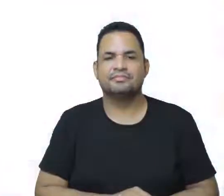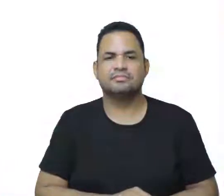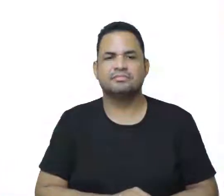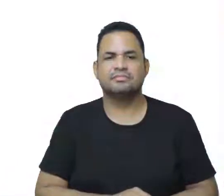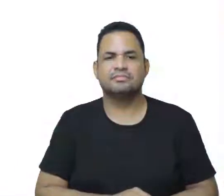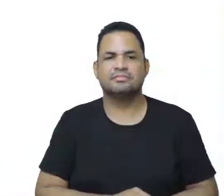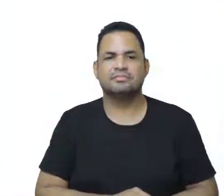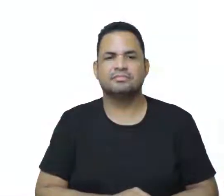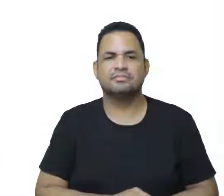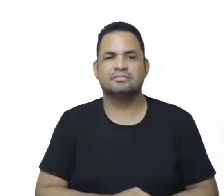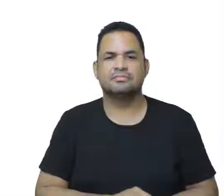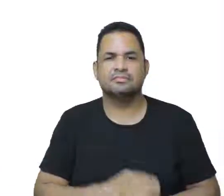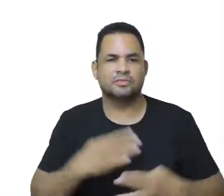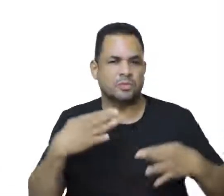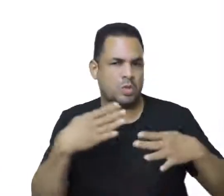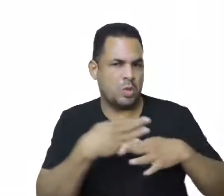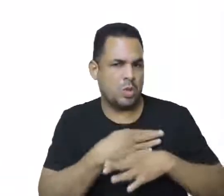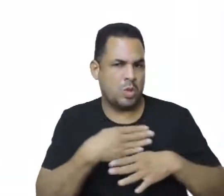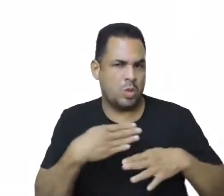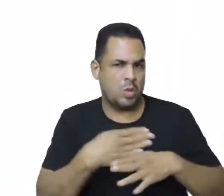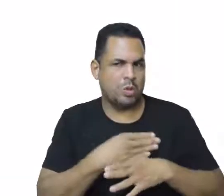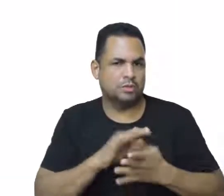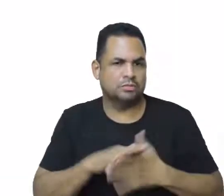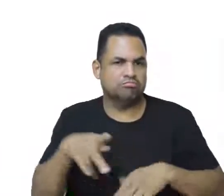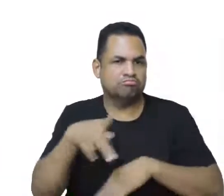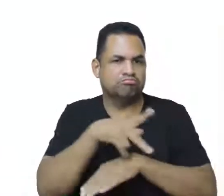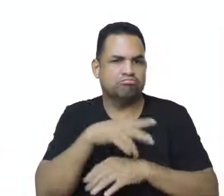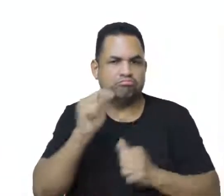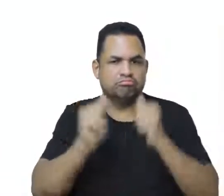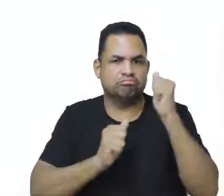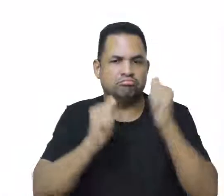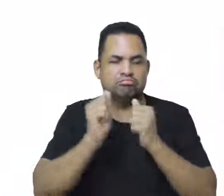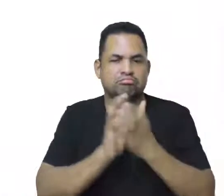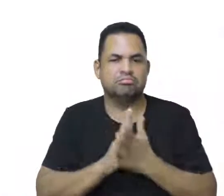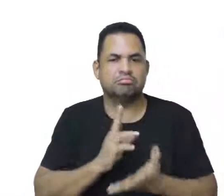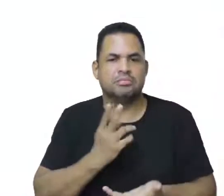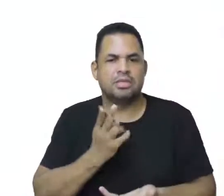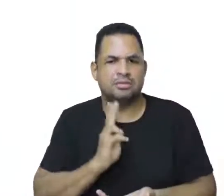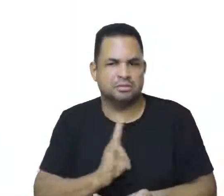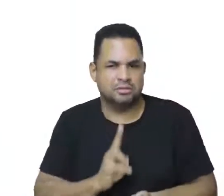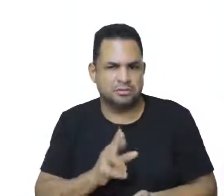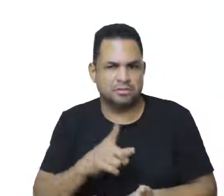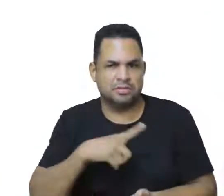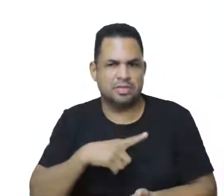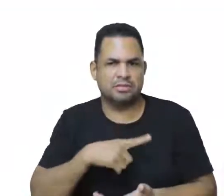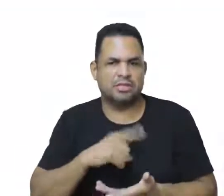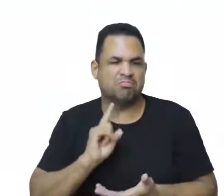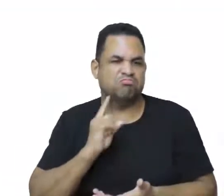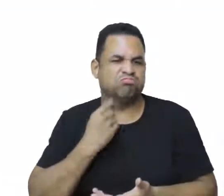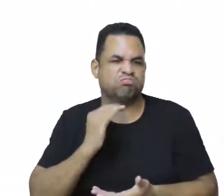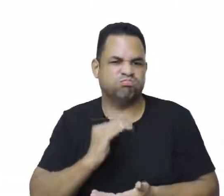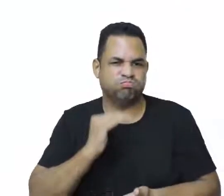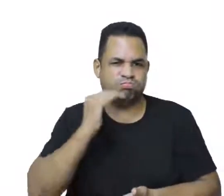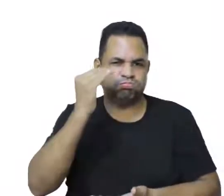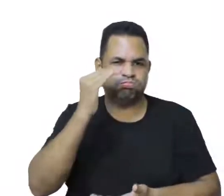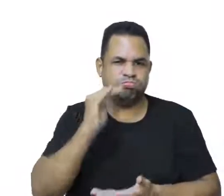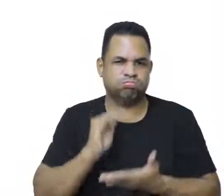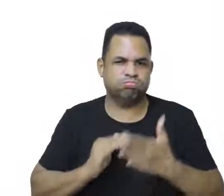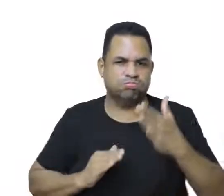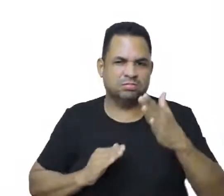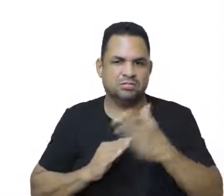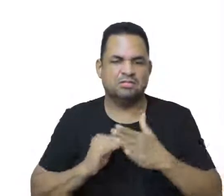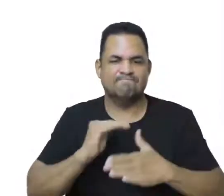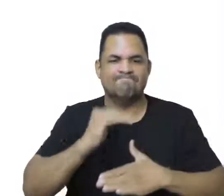Próximo. Em grandes centros urbanos dos países industrializados, é frequente os níveis de poluição do ar ultrapassar os